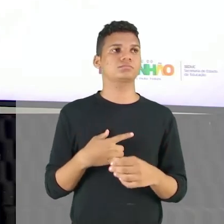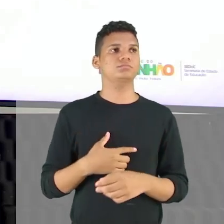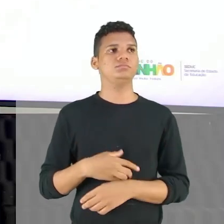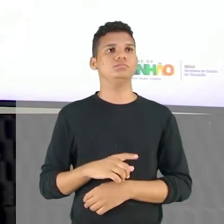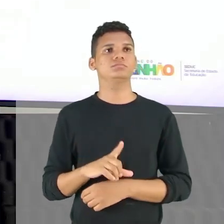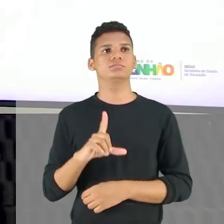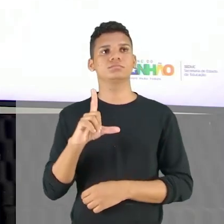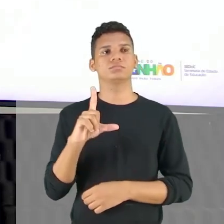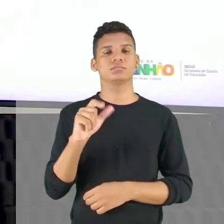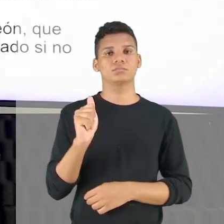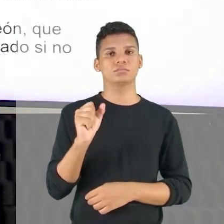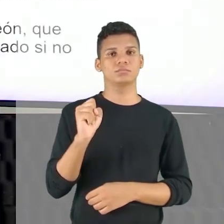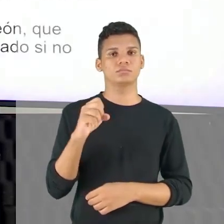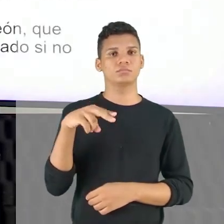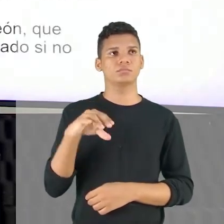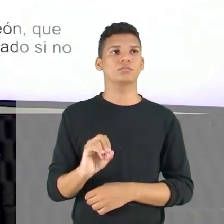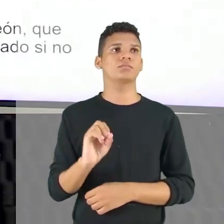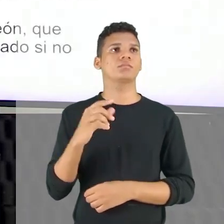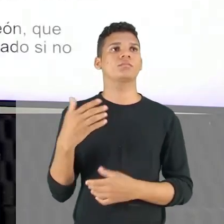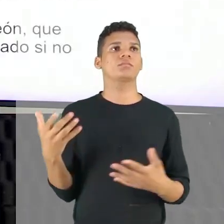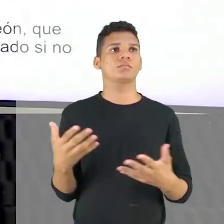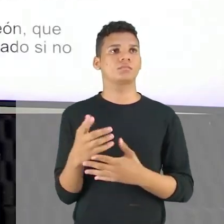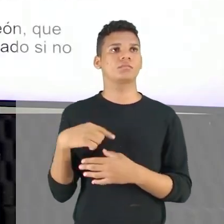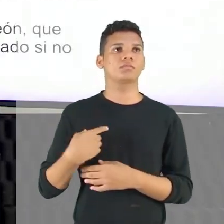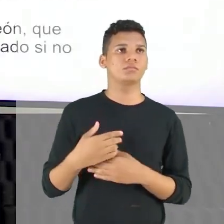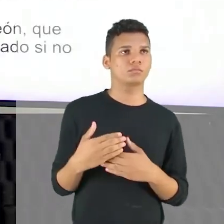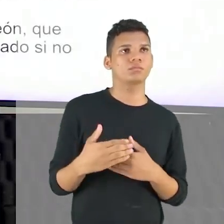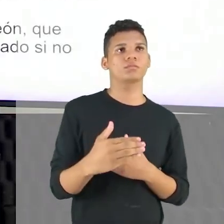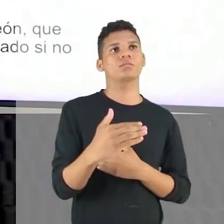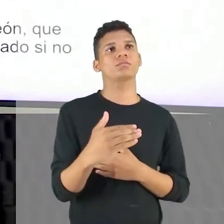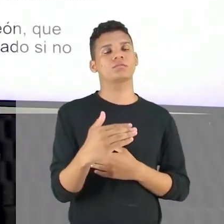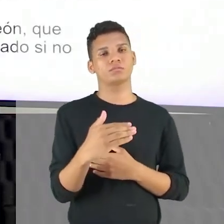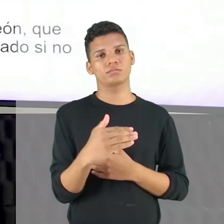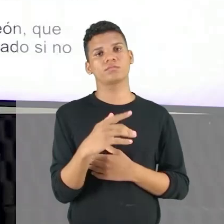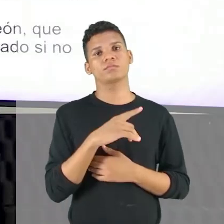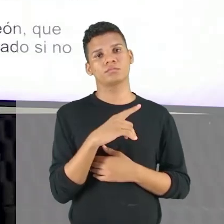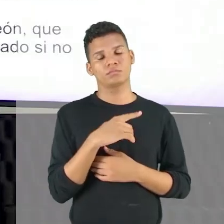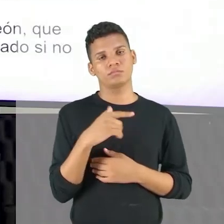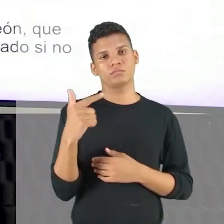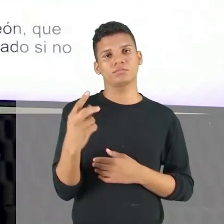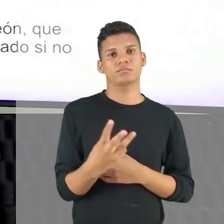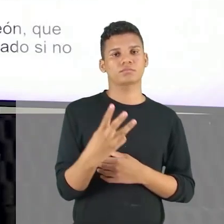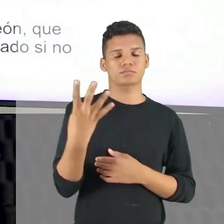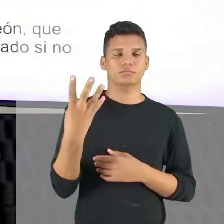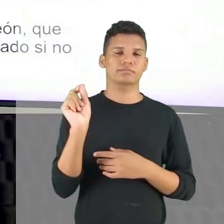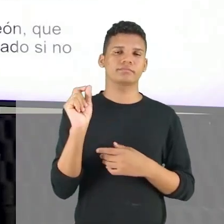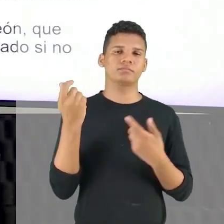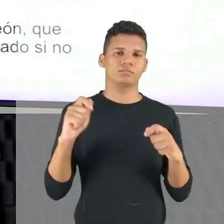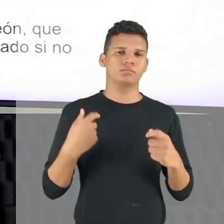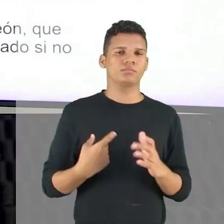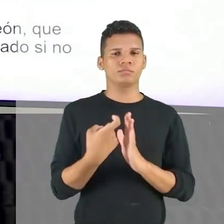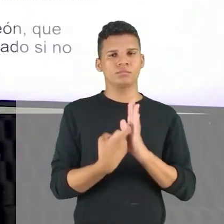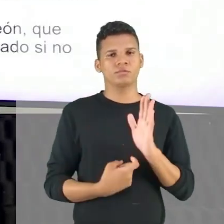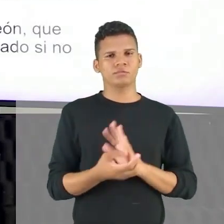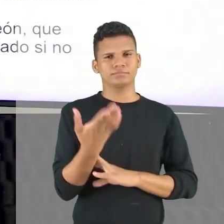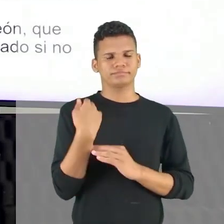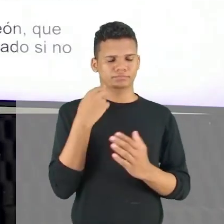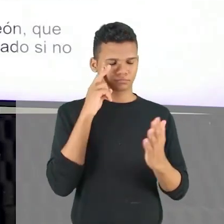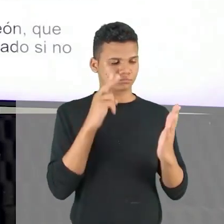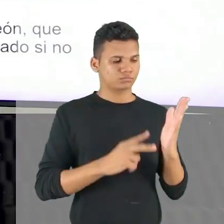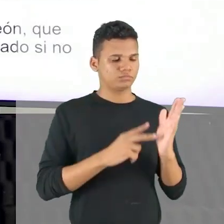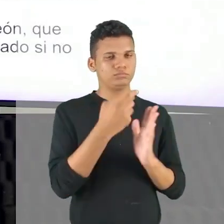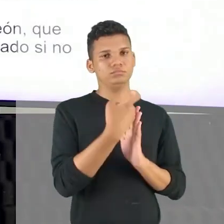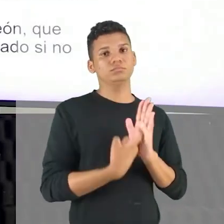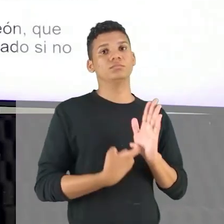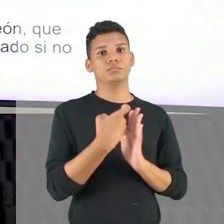asno e el león. E a gente vai dar continuidade à questão 34, que também precisa desse texto, certo? Vamos ler o texto aqui em espanhol